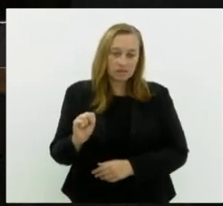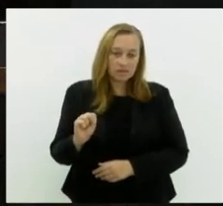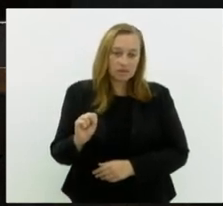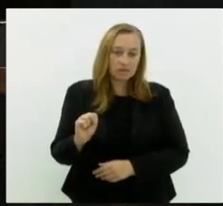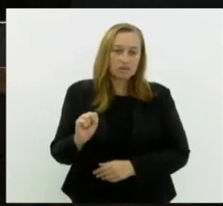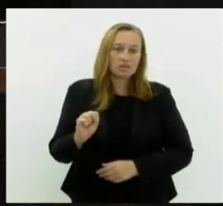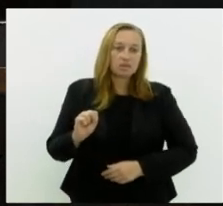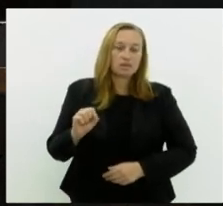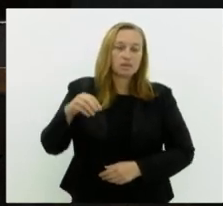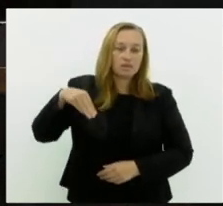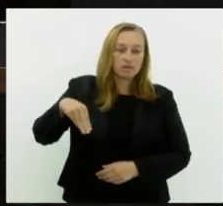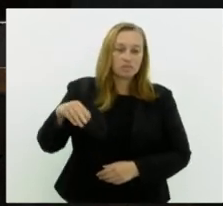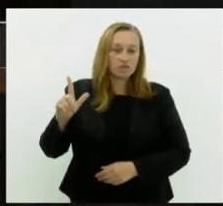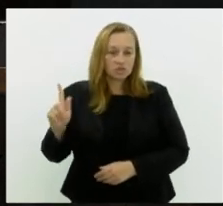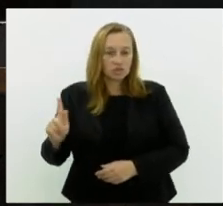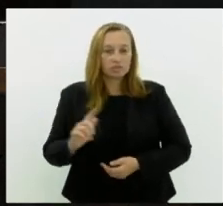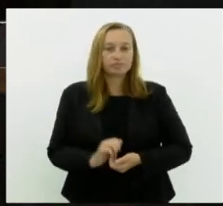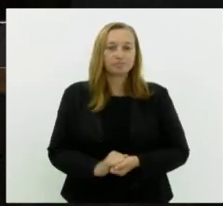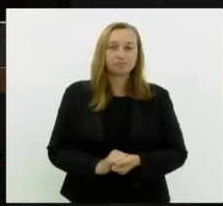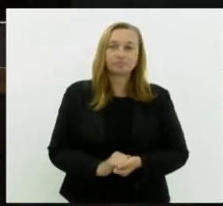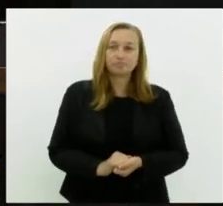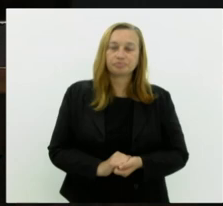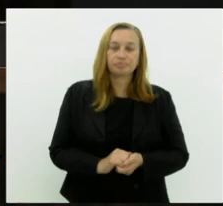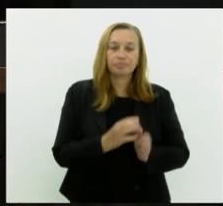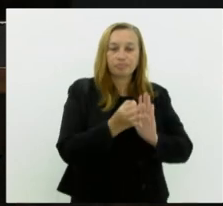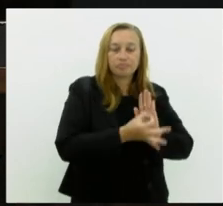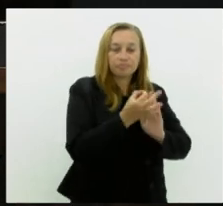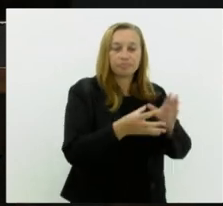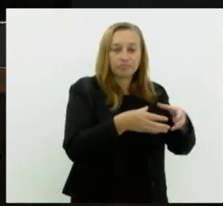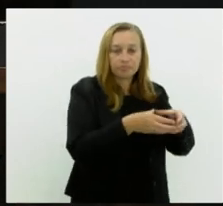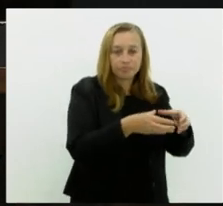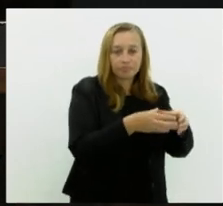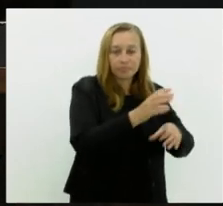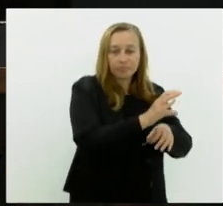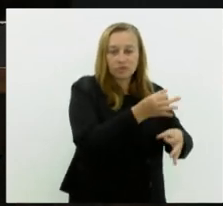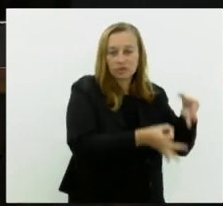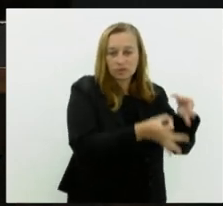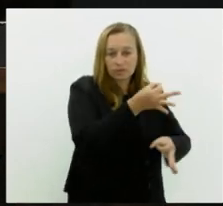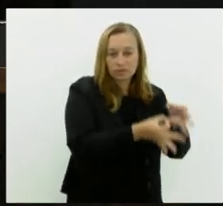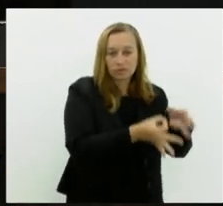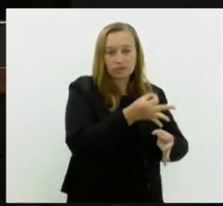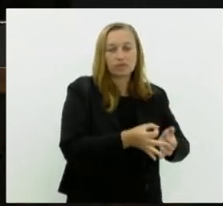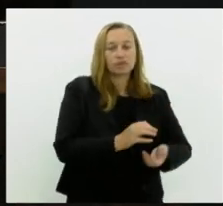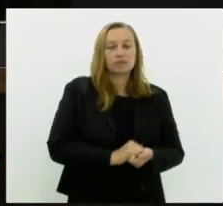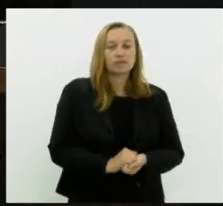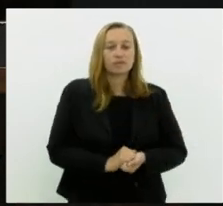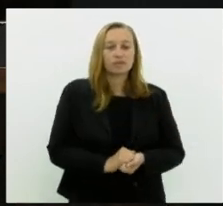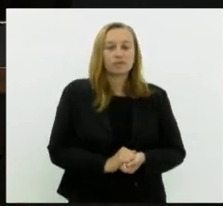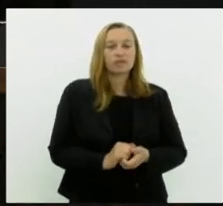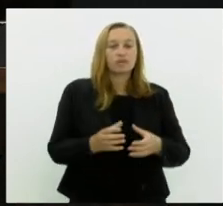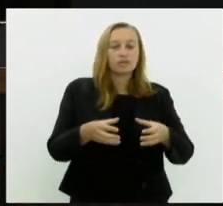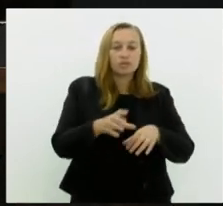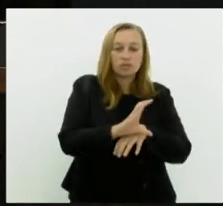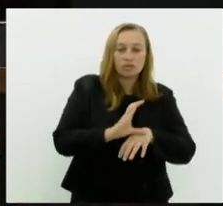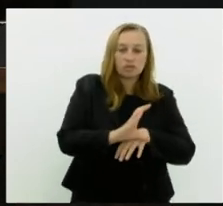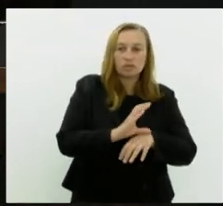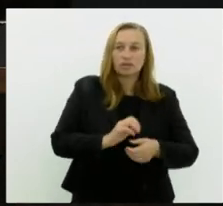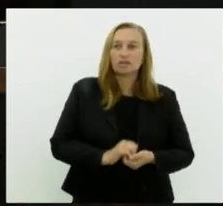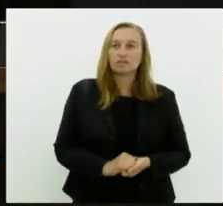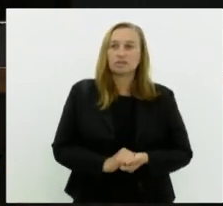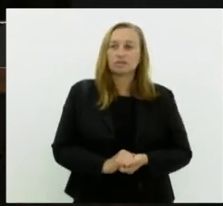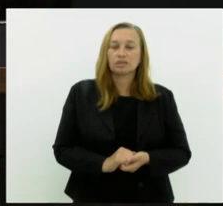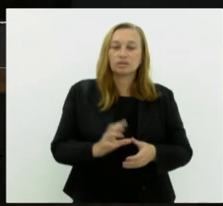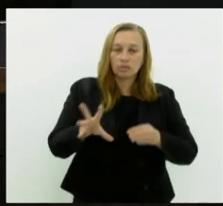ICMS-MG. Pareceres das comissões de Constituição e Justiça pela Constitucionalidade,